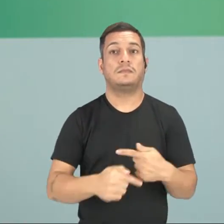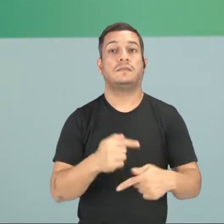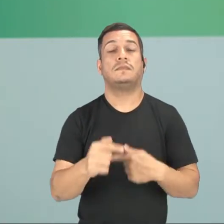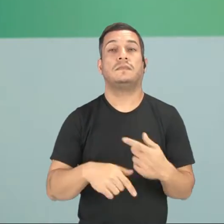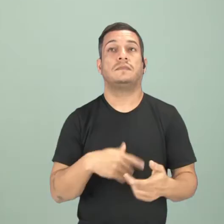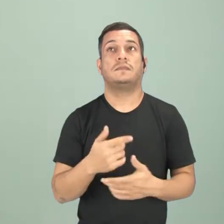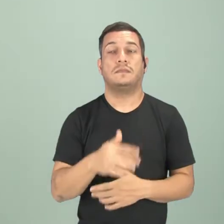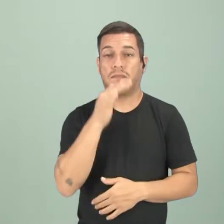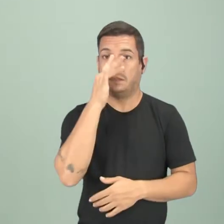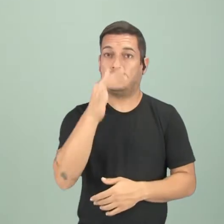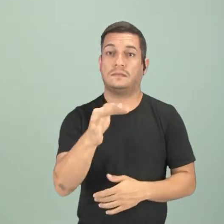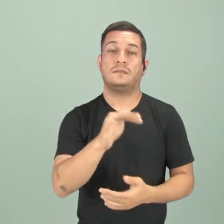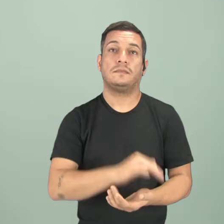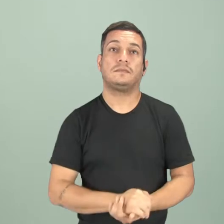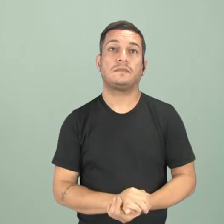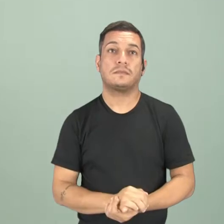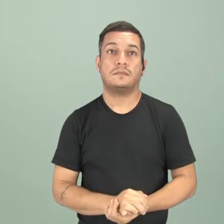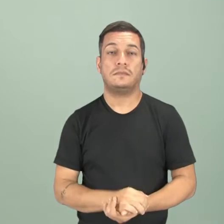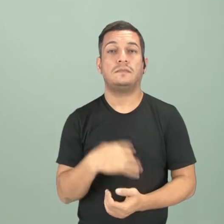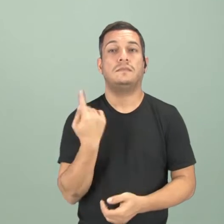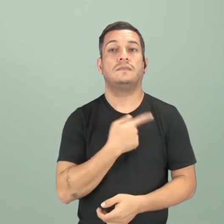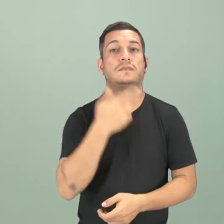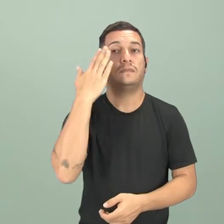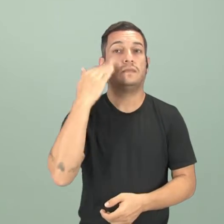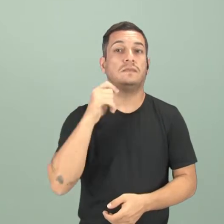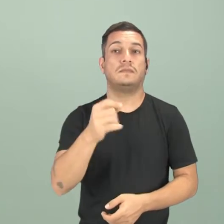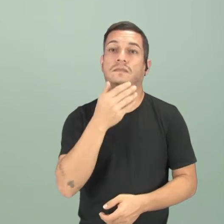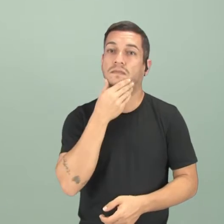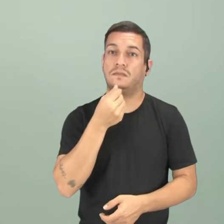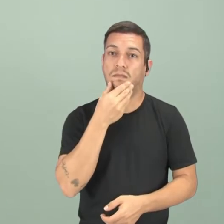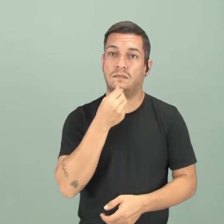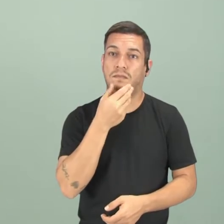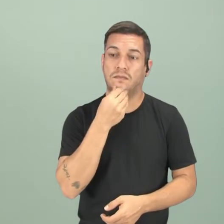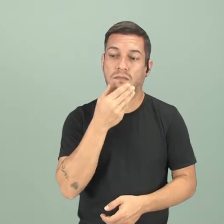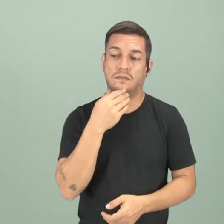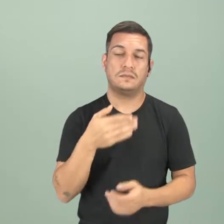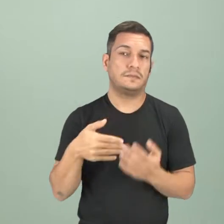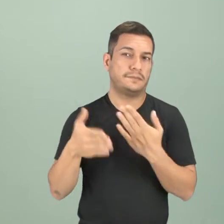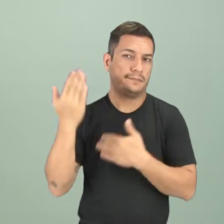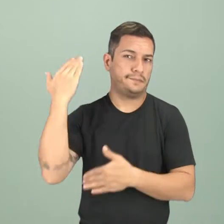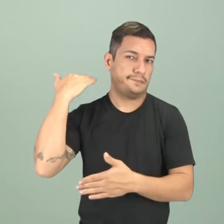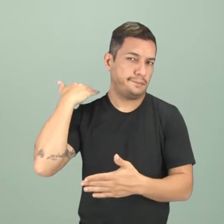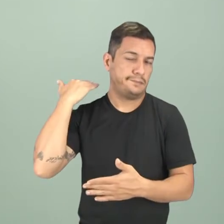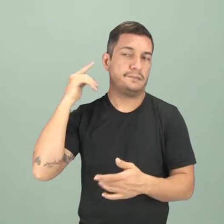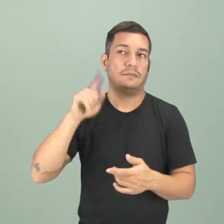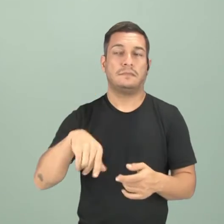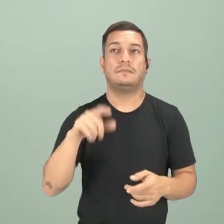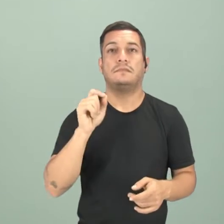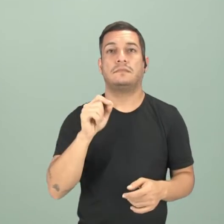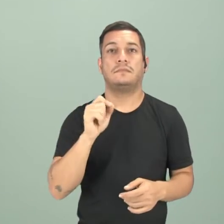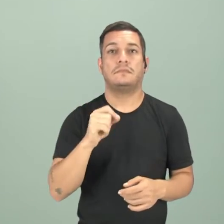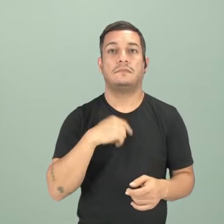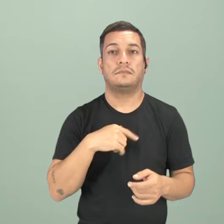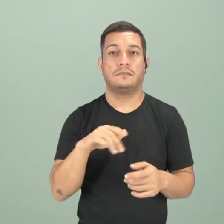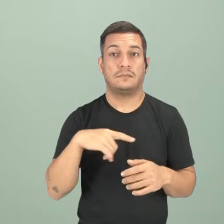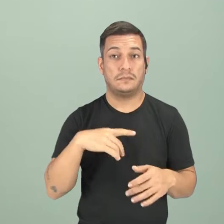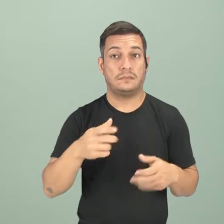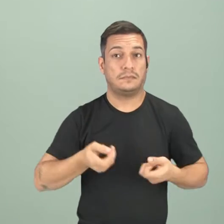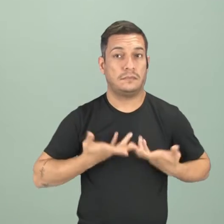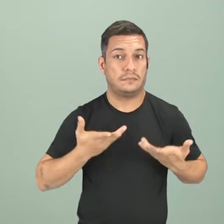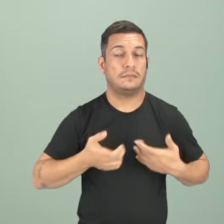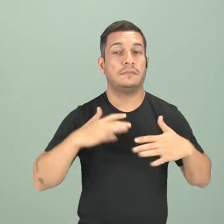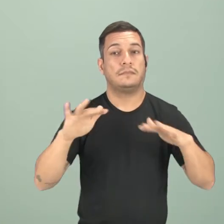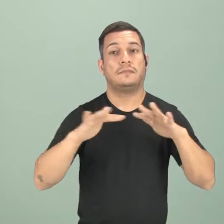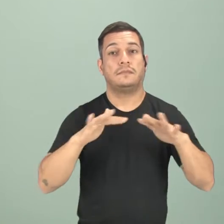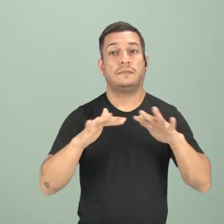para gerações futuras. Então a gente sabe que o homem desde sempre, desde a pré-história, o homem, ele produz movimento. E